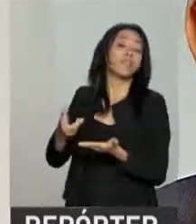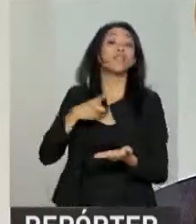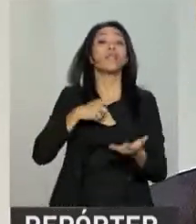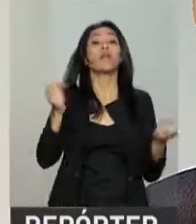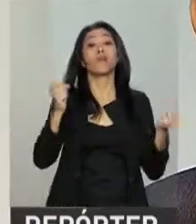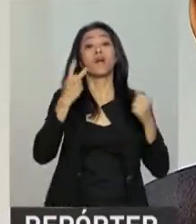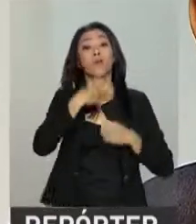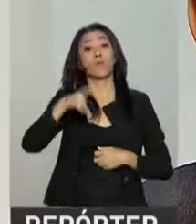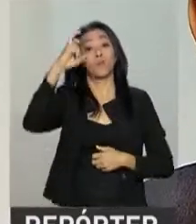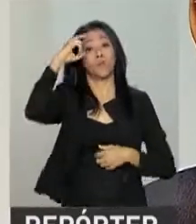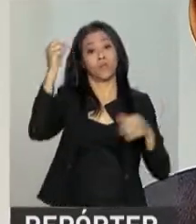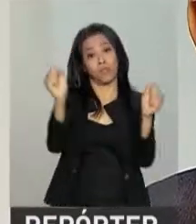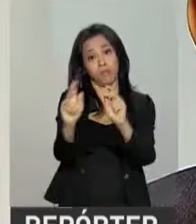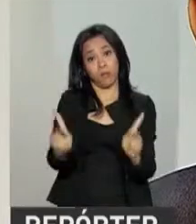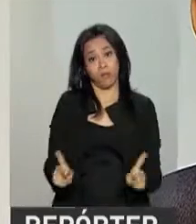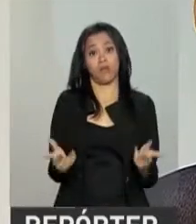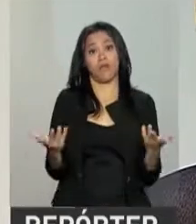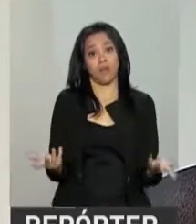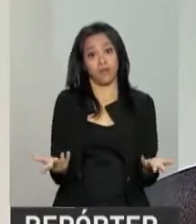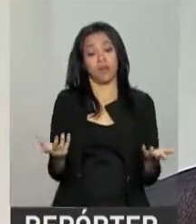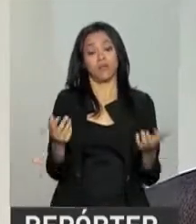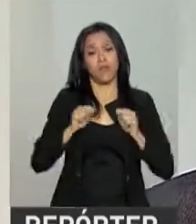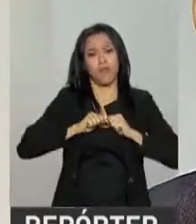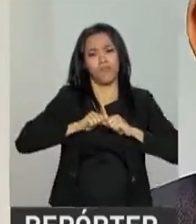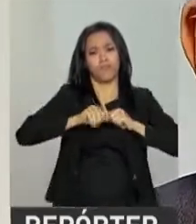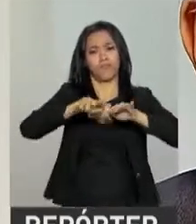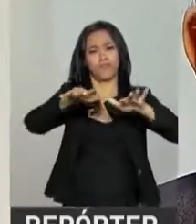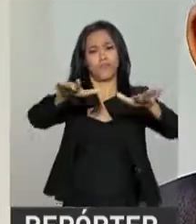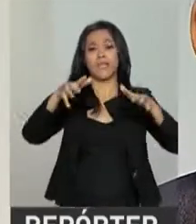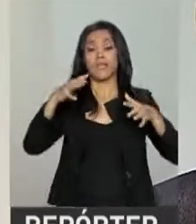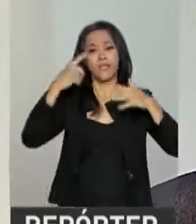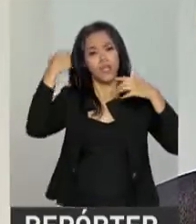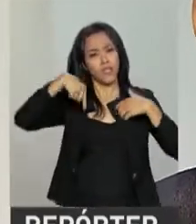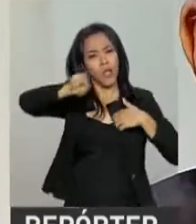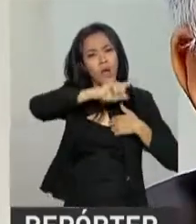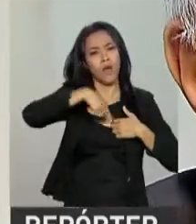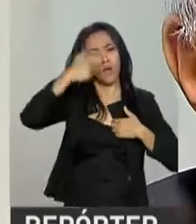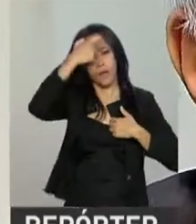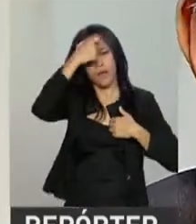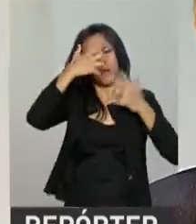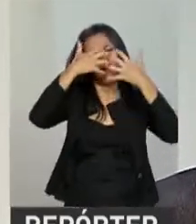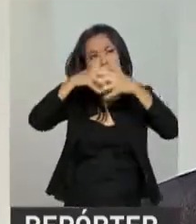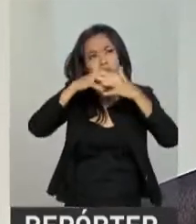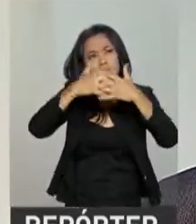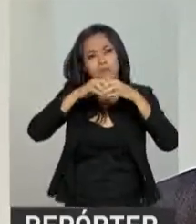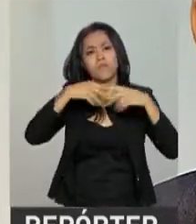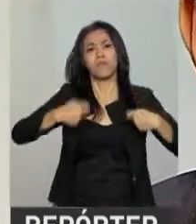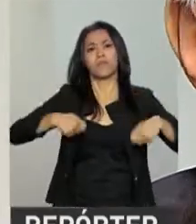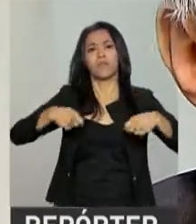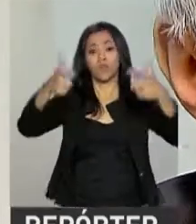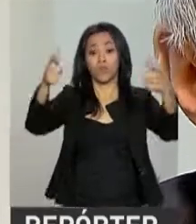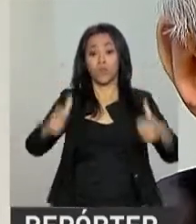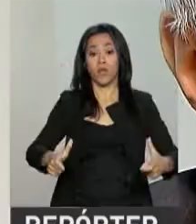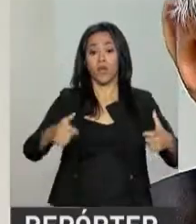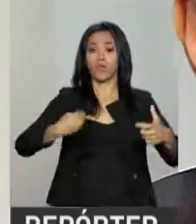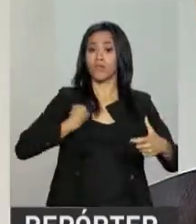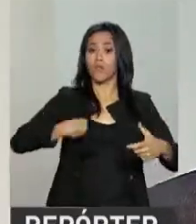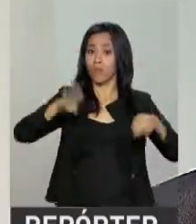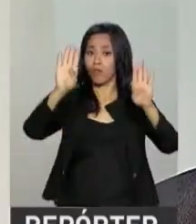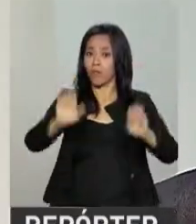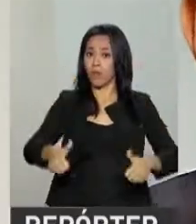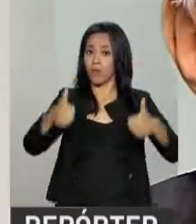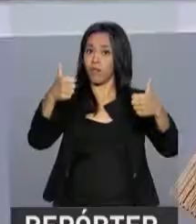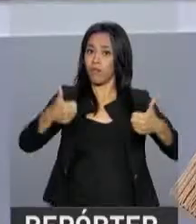paz isso significa em refletirmos de que precisamos ter um ambiente de convivência né mais